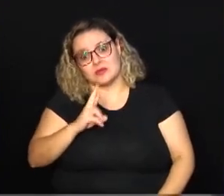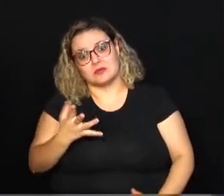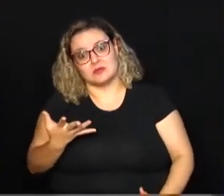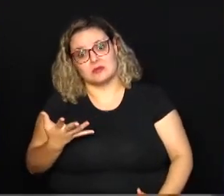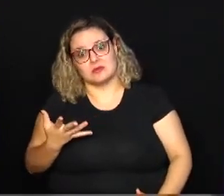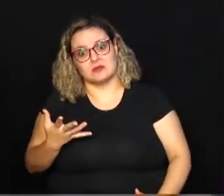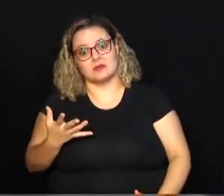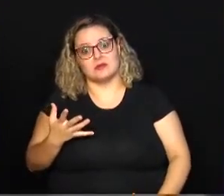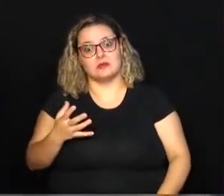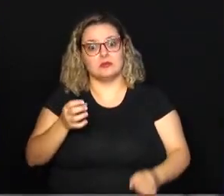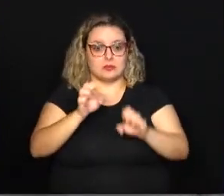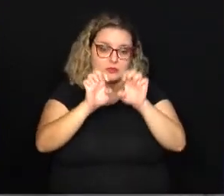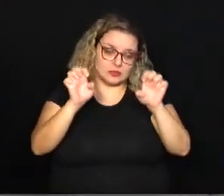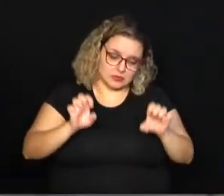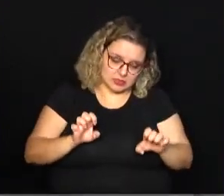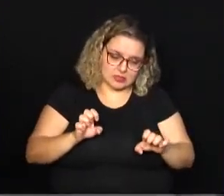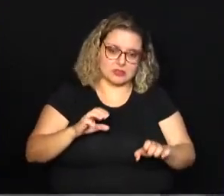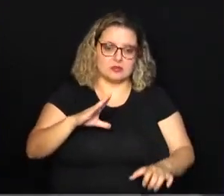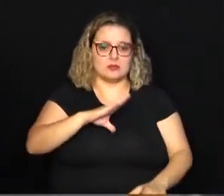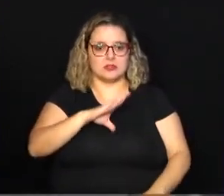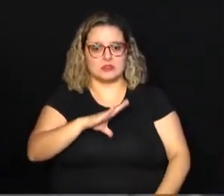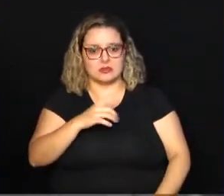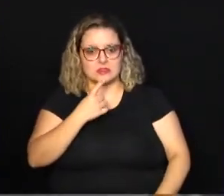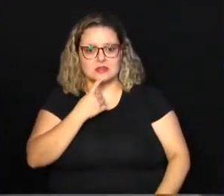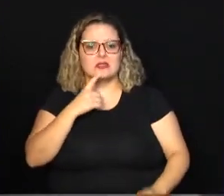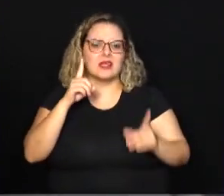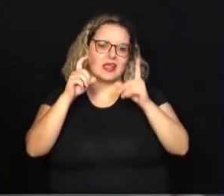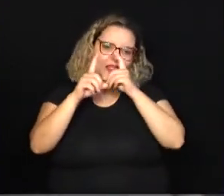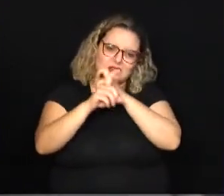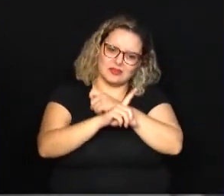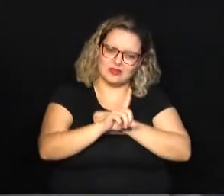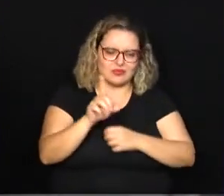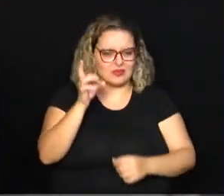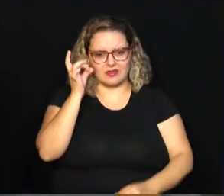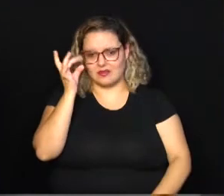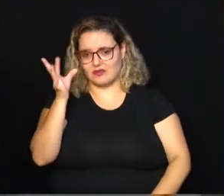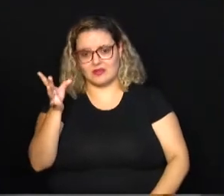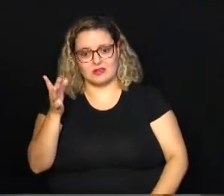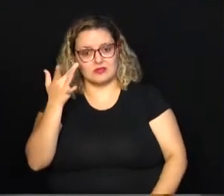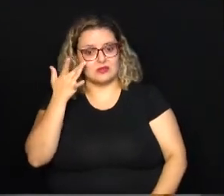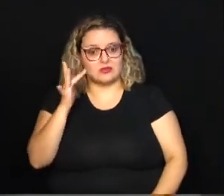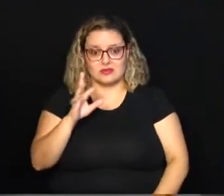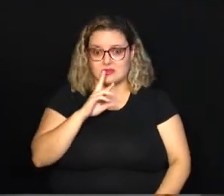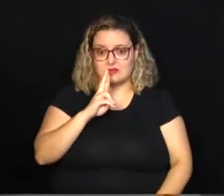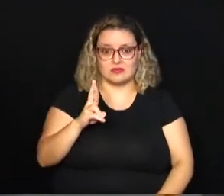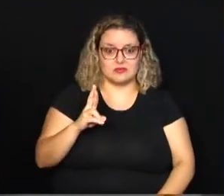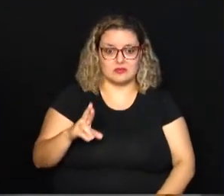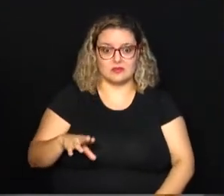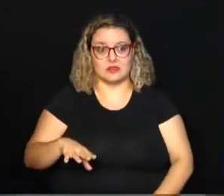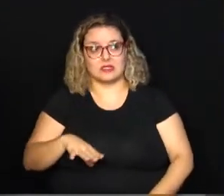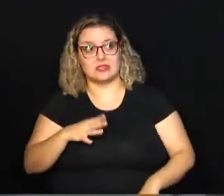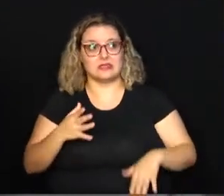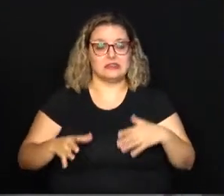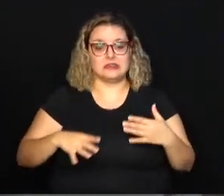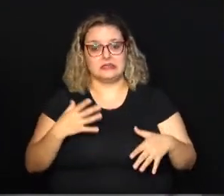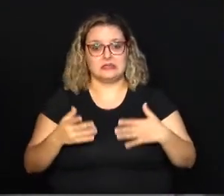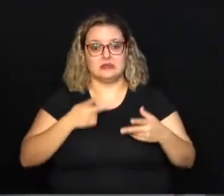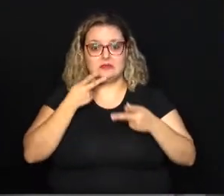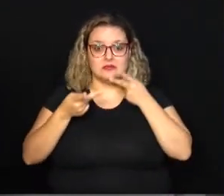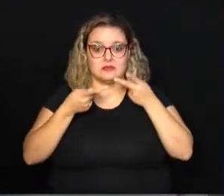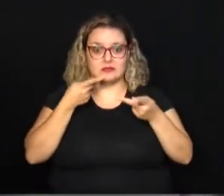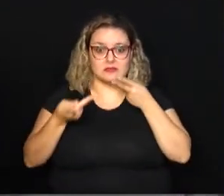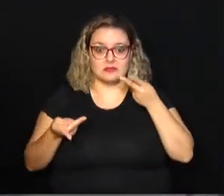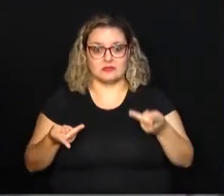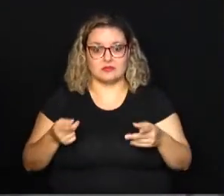esquema municipal. Então, é difícil, não é fácil. Eu não sei se eu respondi, se eu me entusiasmo um pouco. Daqui a pouco eu já